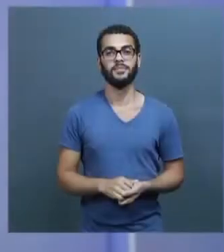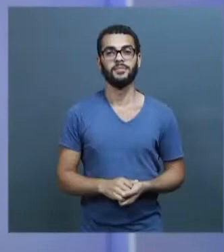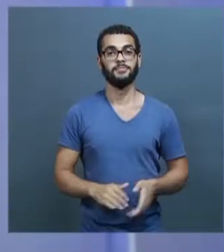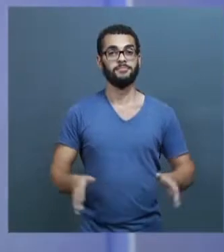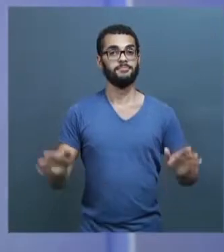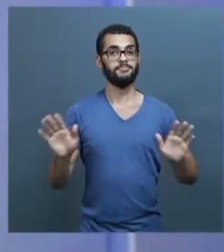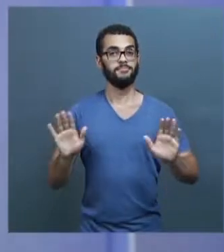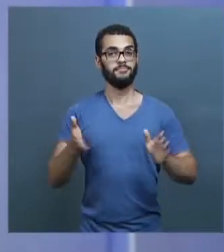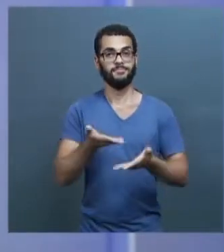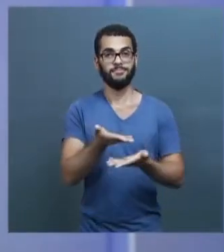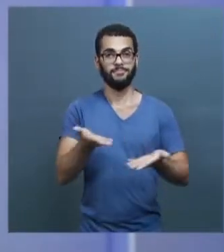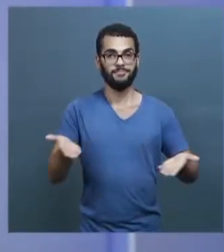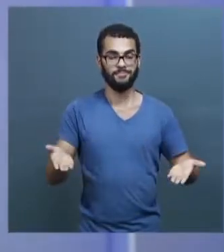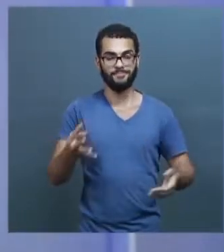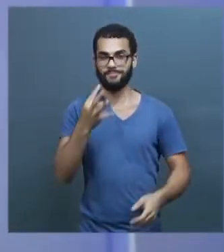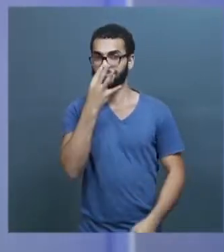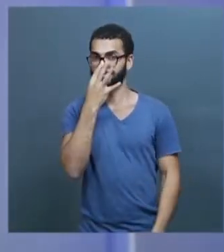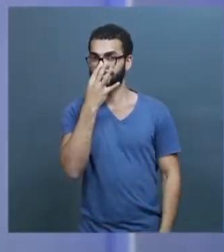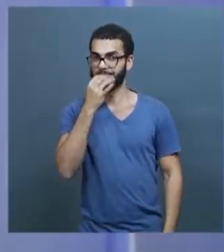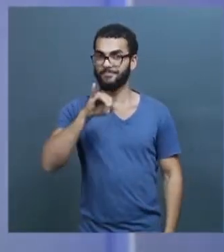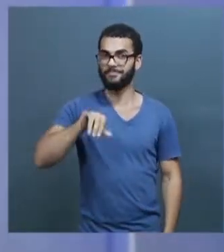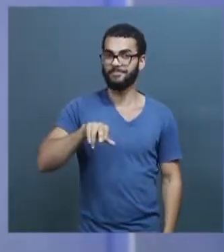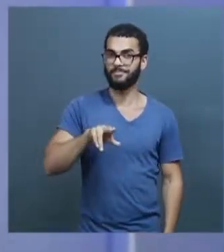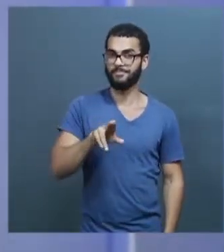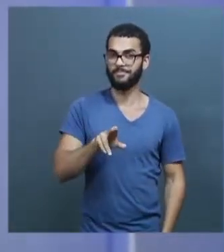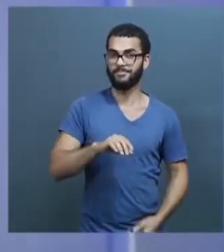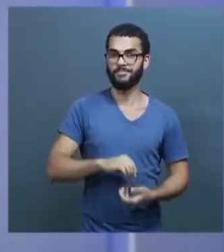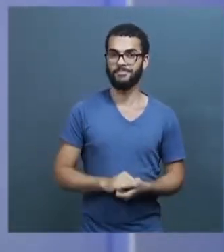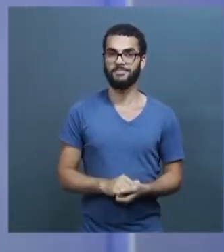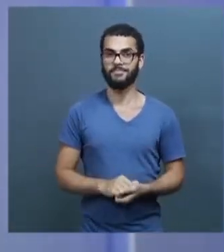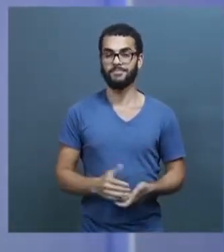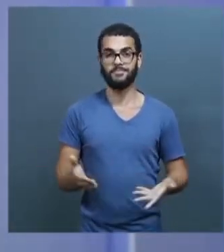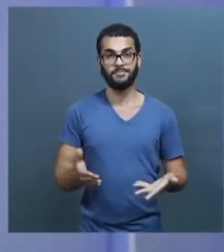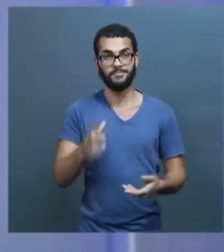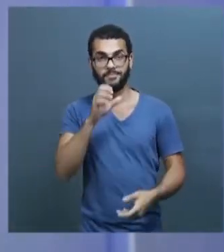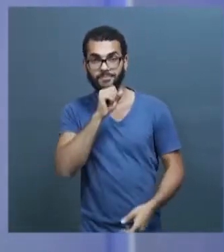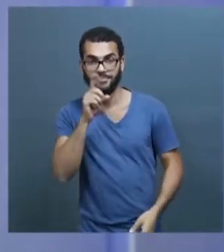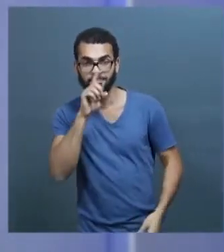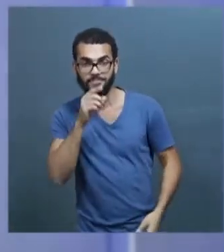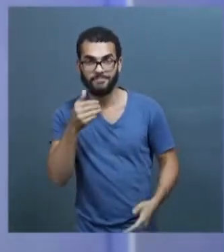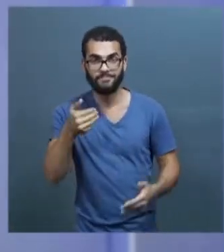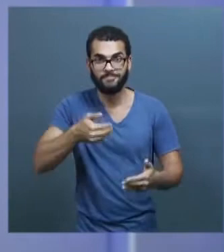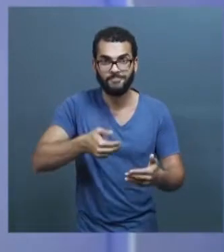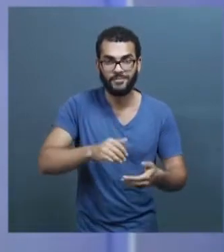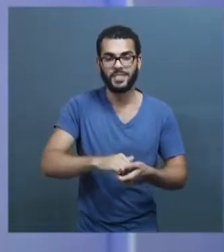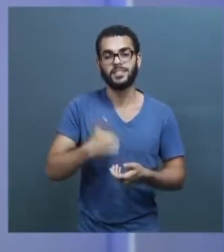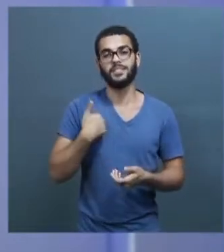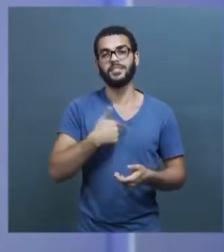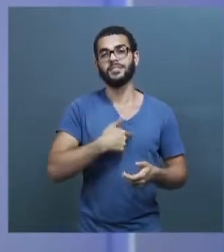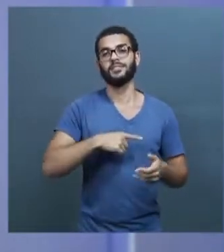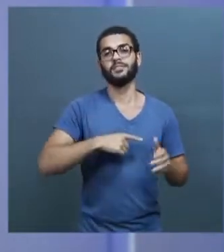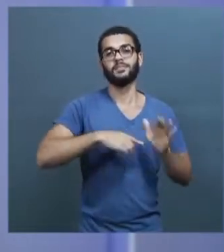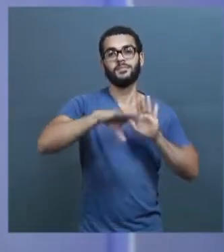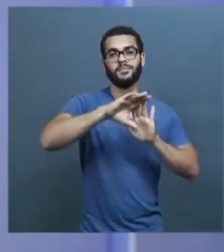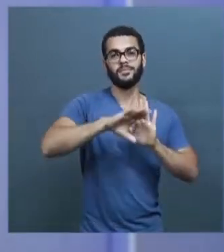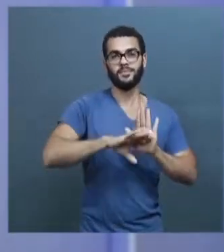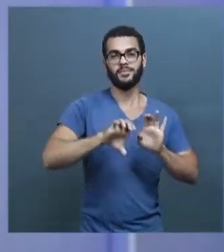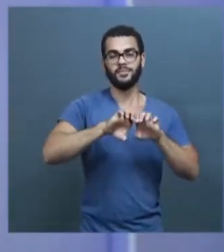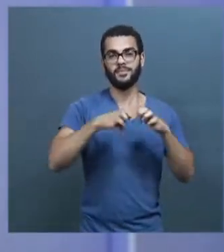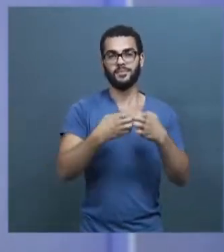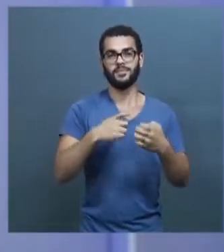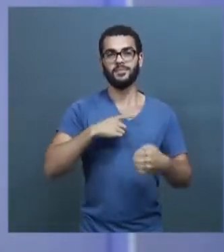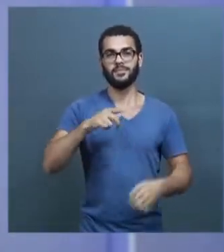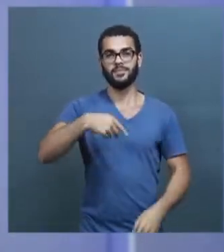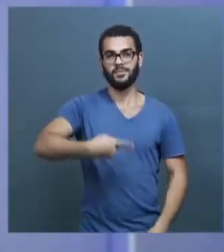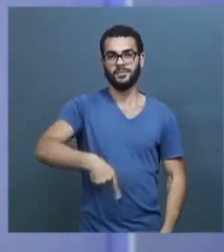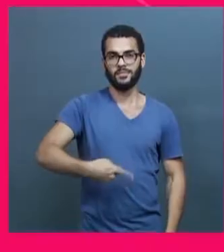Olá para você que acompanha o Jornal da UFU, fim de semana chegando e, claro, separamos algumas dicas de eventos que acontecem aqui em